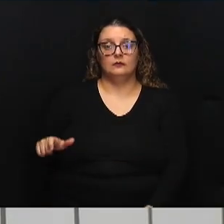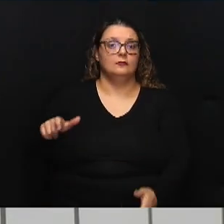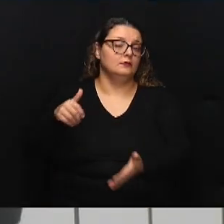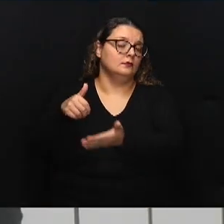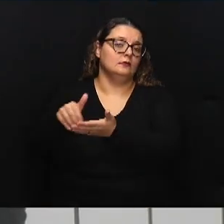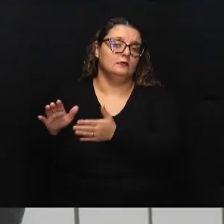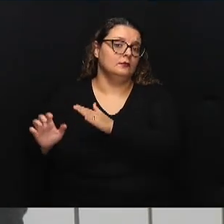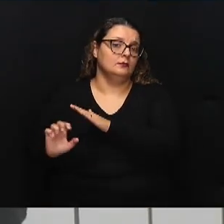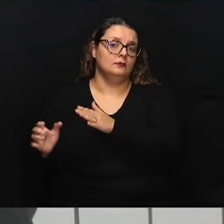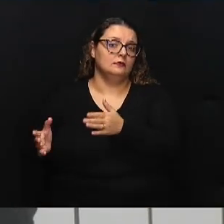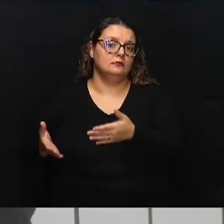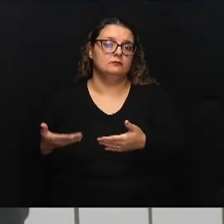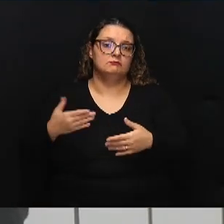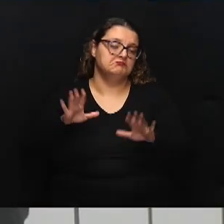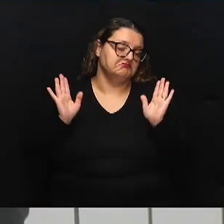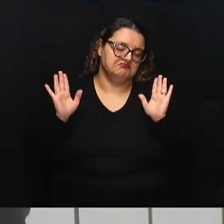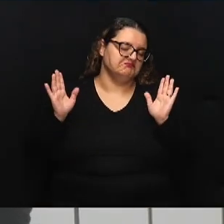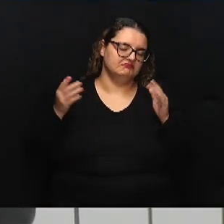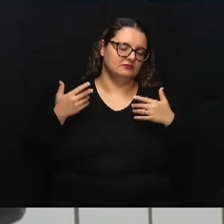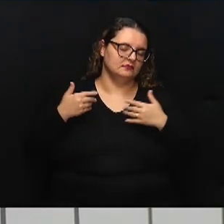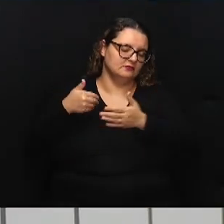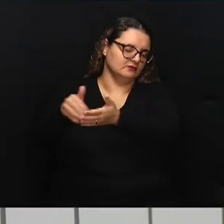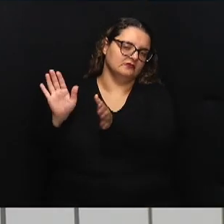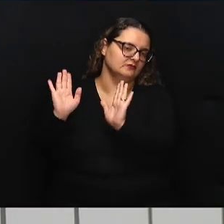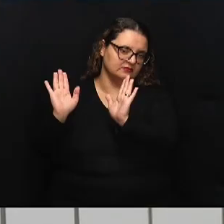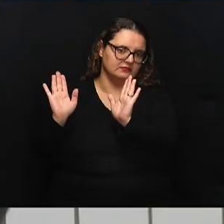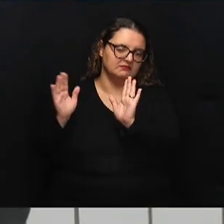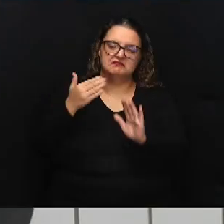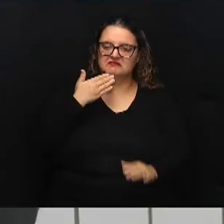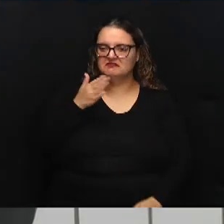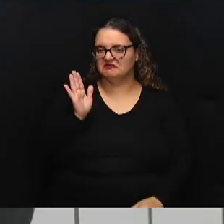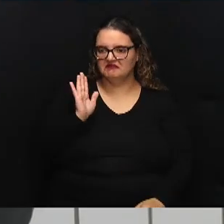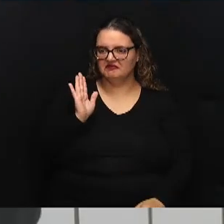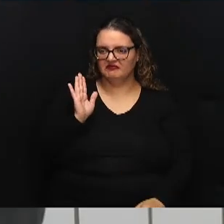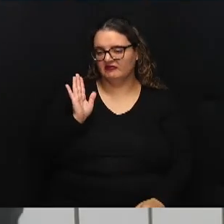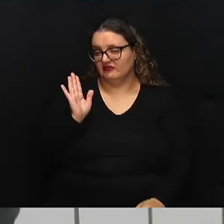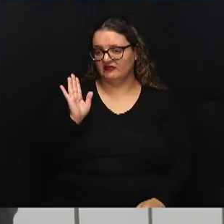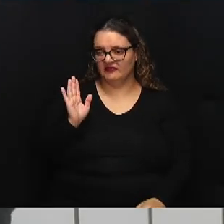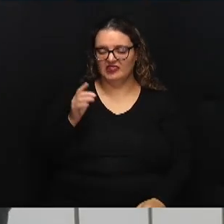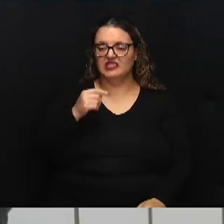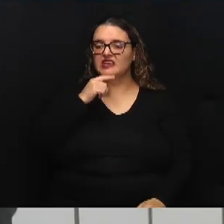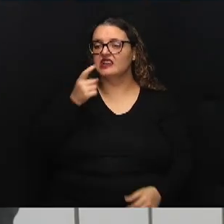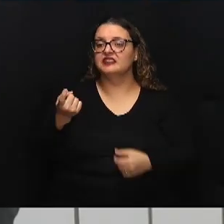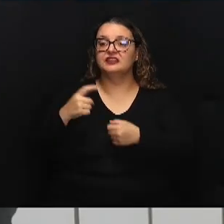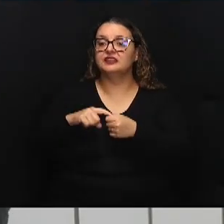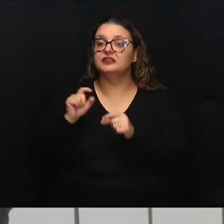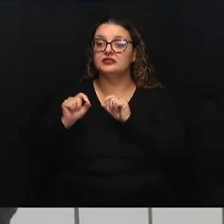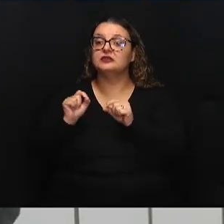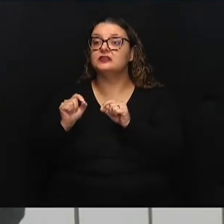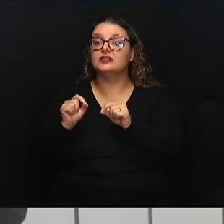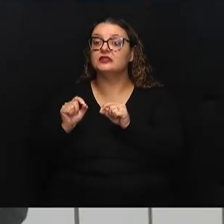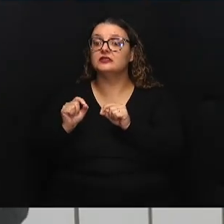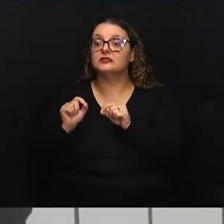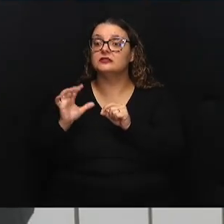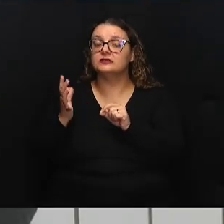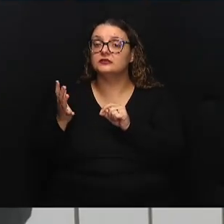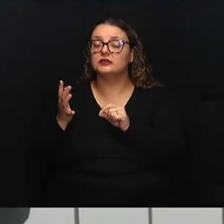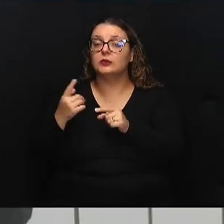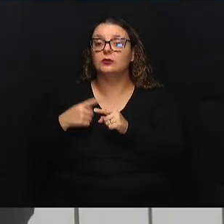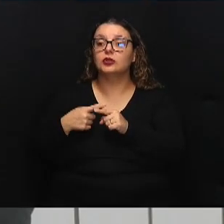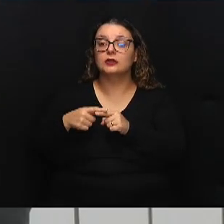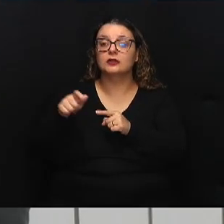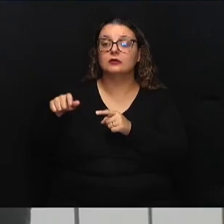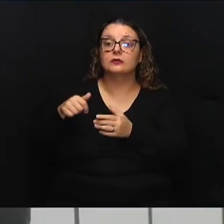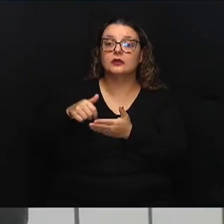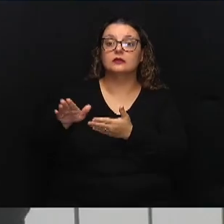empresa e ficava por isso mesmo. Ninguém voltava para dentro da empresa para ver o que aconteceu, por que a pessoa